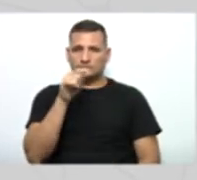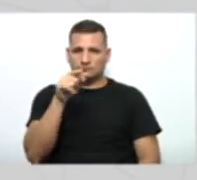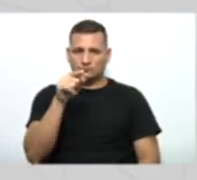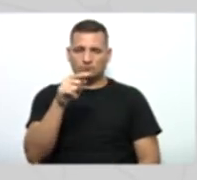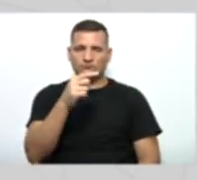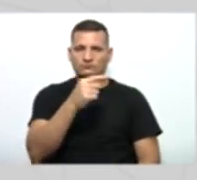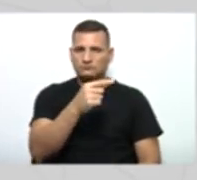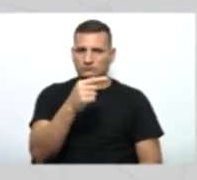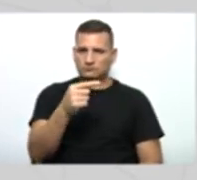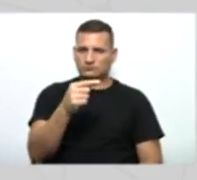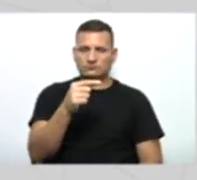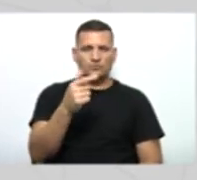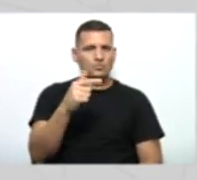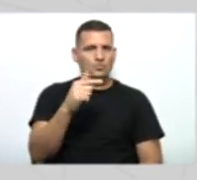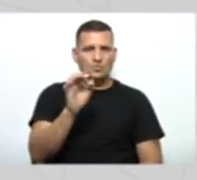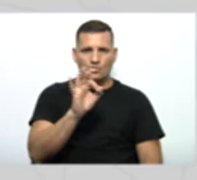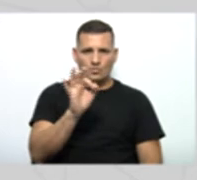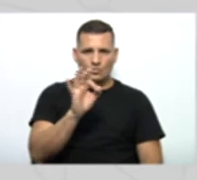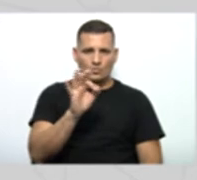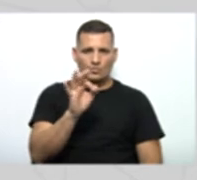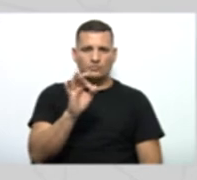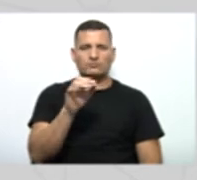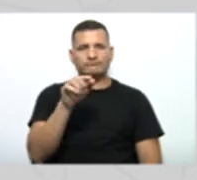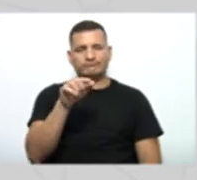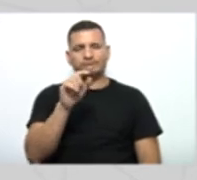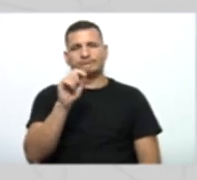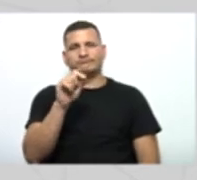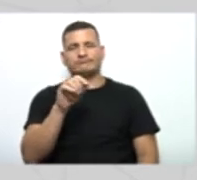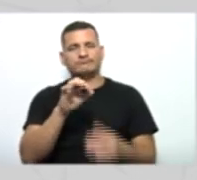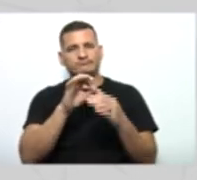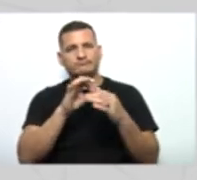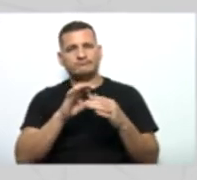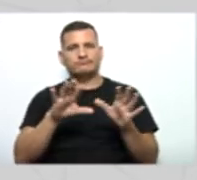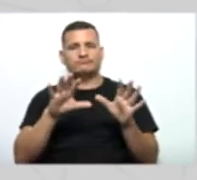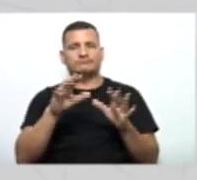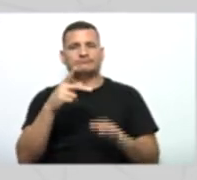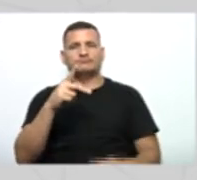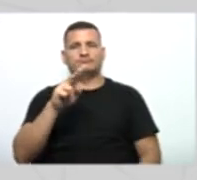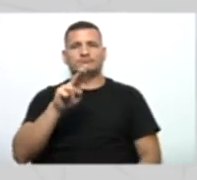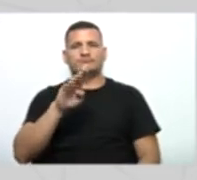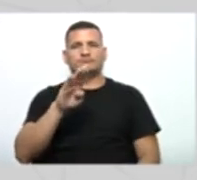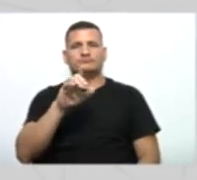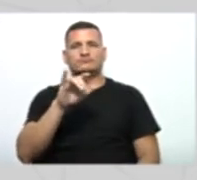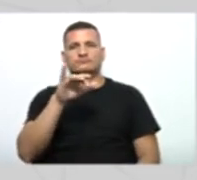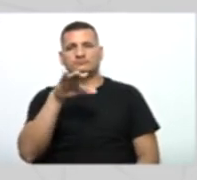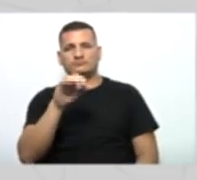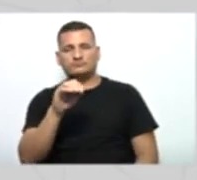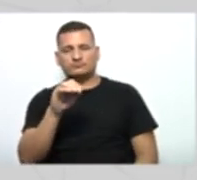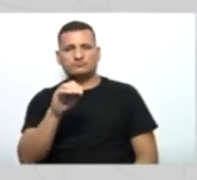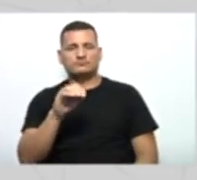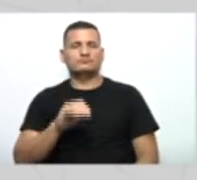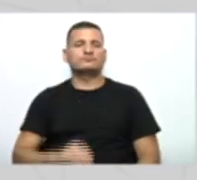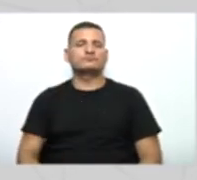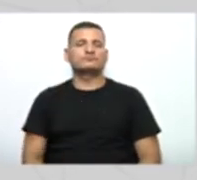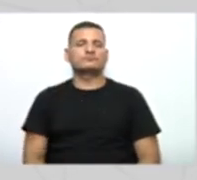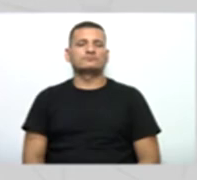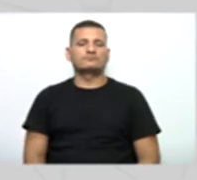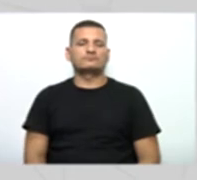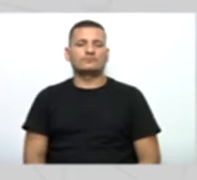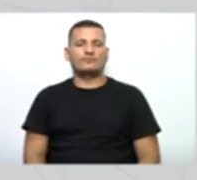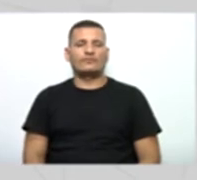no caso à esquerda do nome do seu atributo, ele vai ser considerado um atributo público normalmente, igual aos outros que você criou